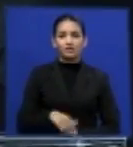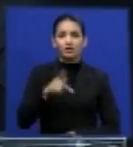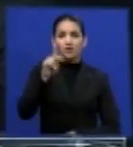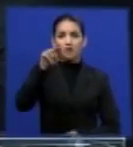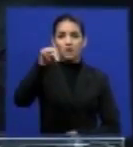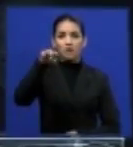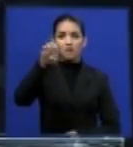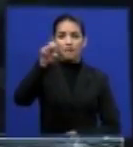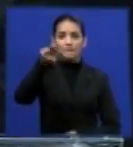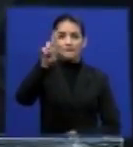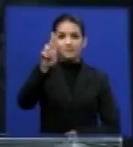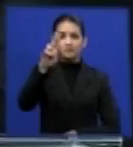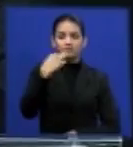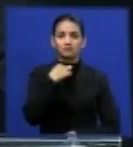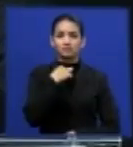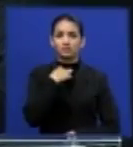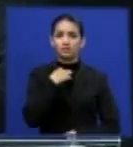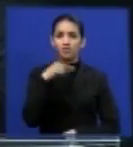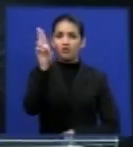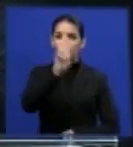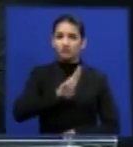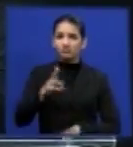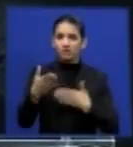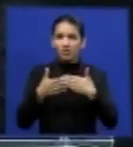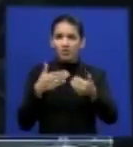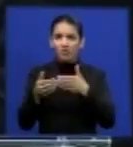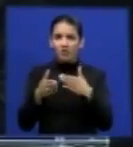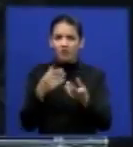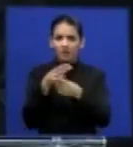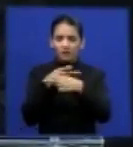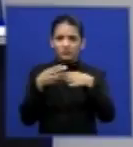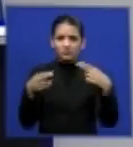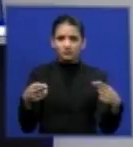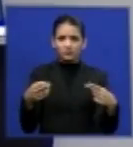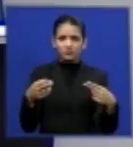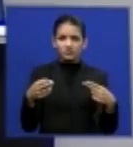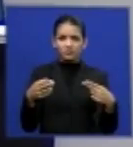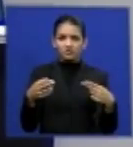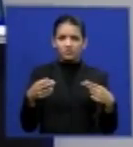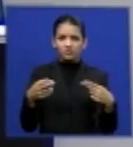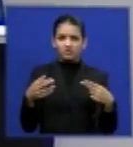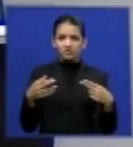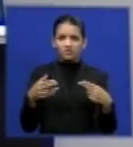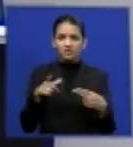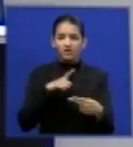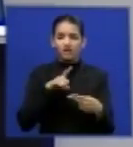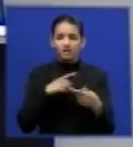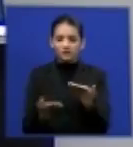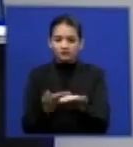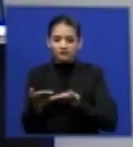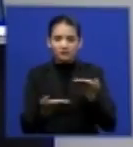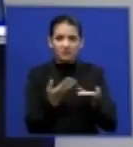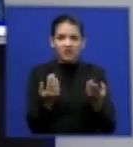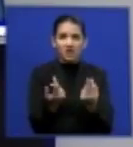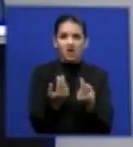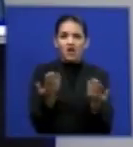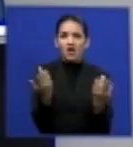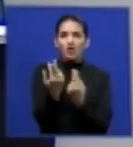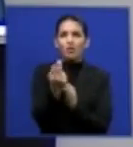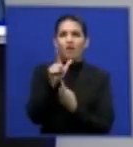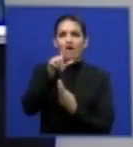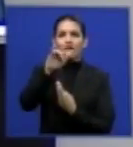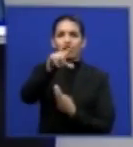O pneu inservível, qualquer resíduo que nós tratamos hoje, o resíduo doméstico de